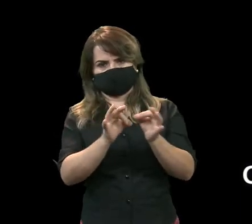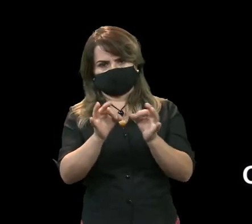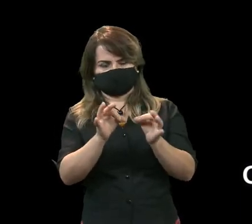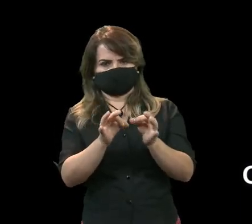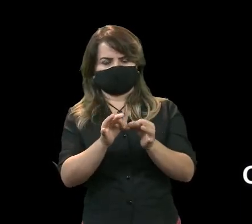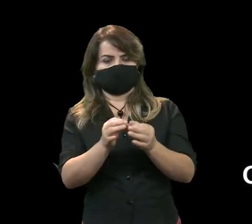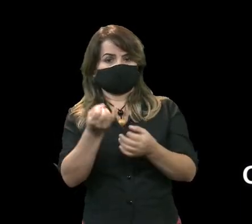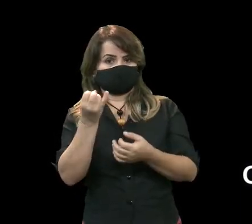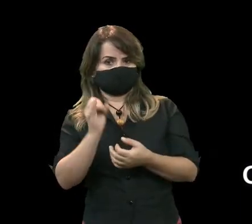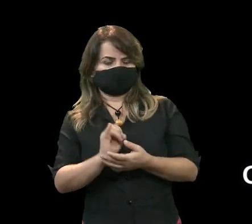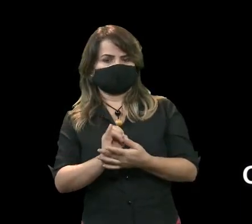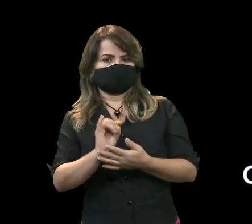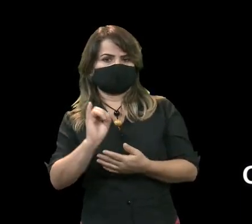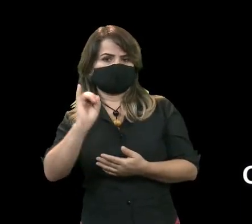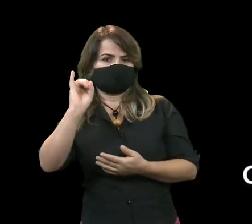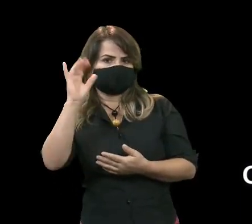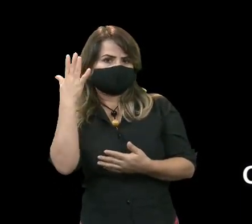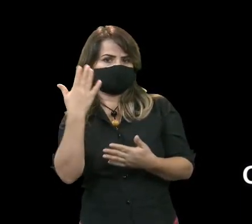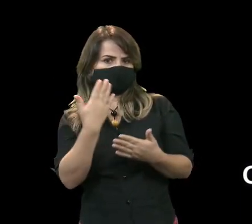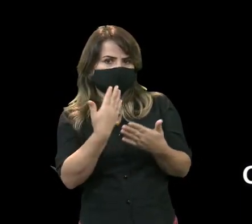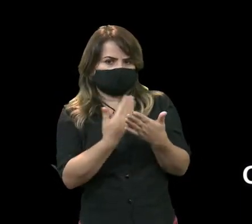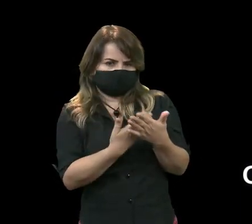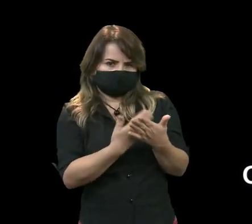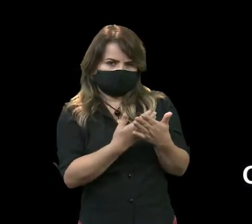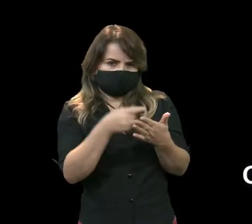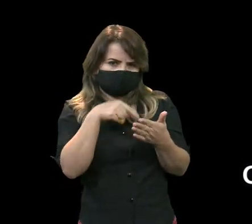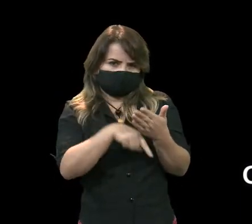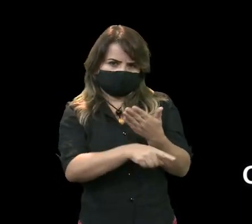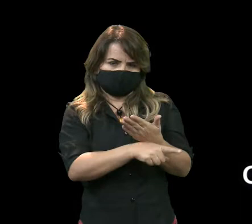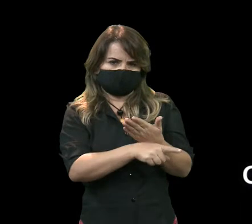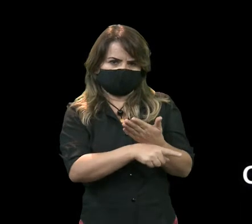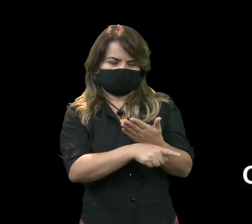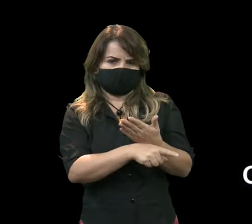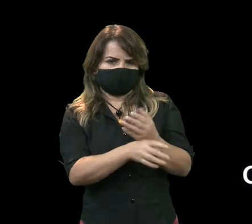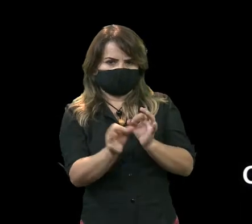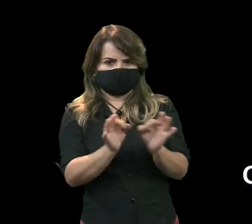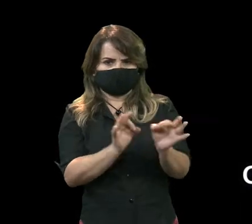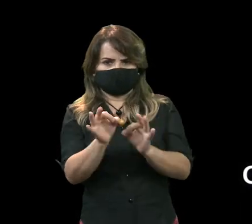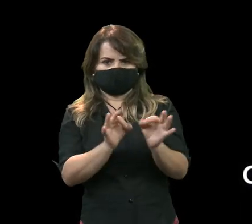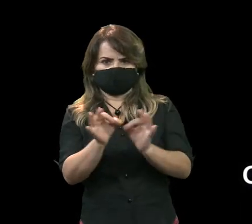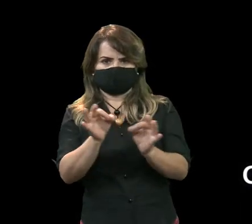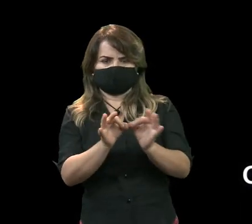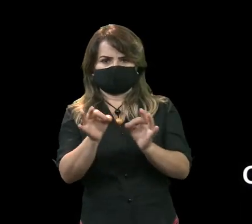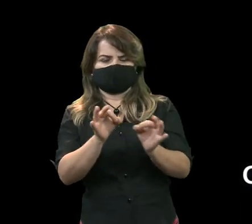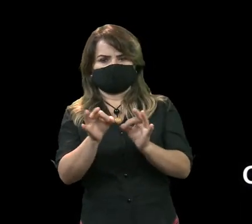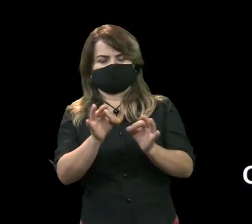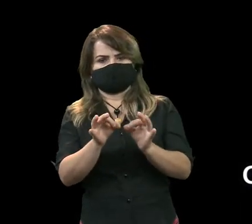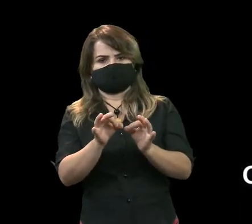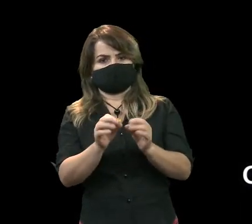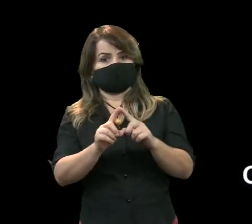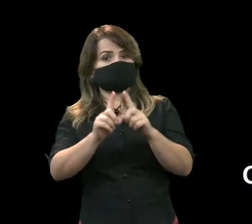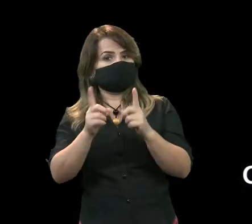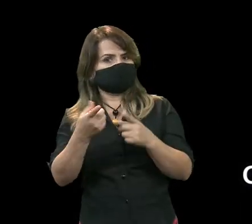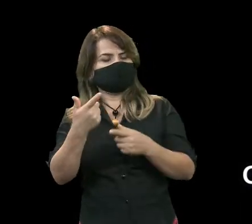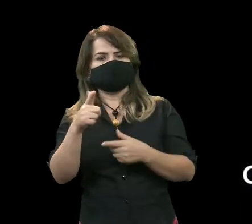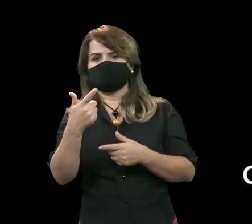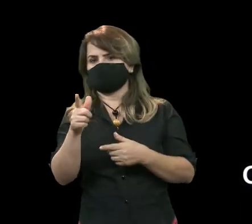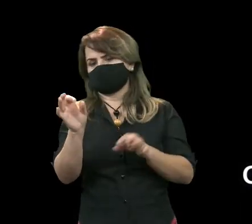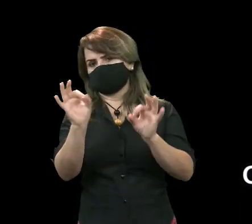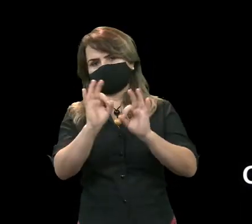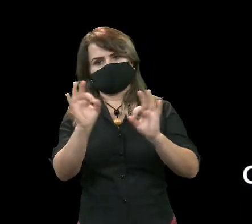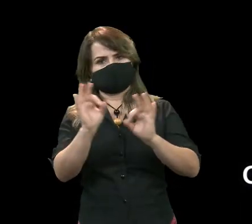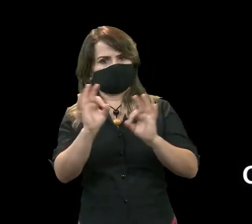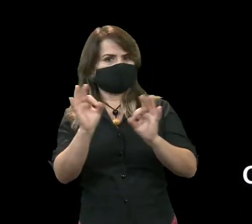se houvesse um estudo tão delicado, um plano, houve nada. Isso aí é uma